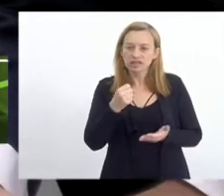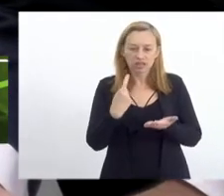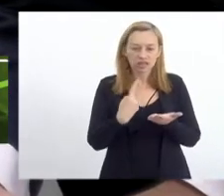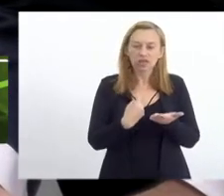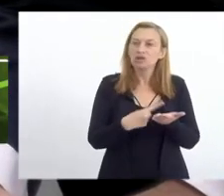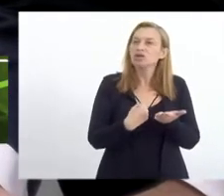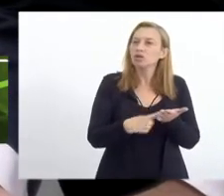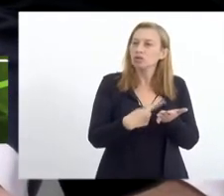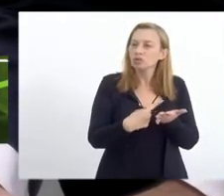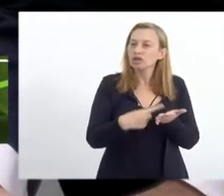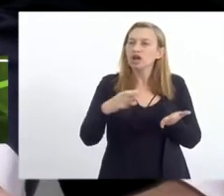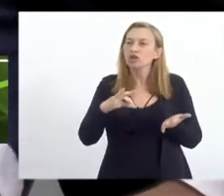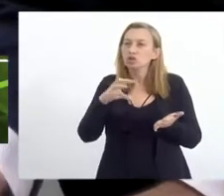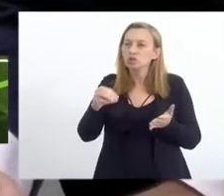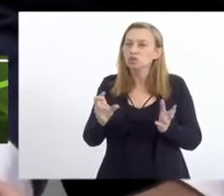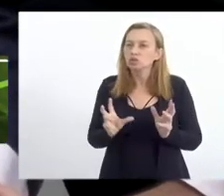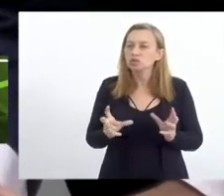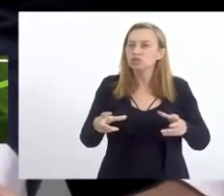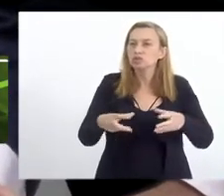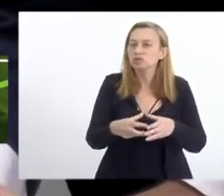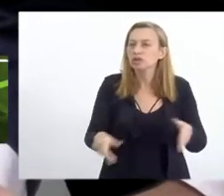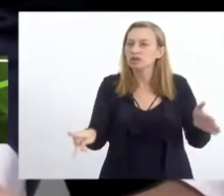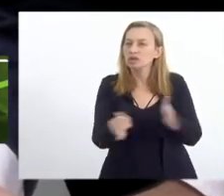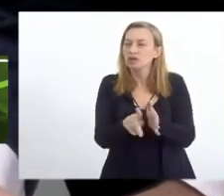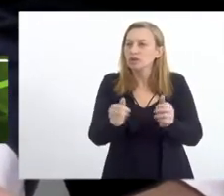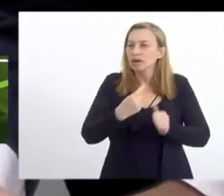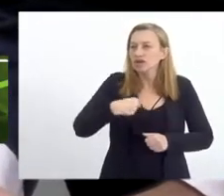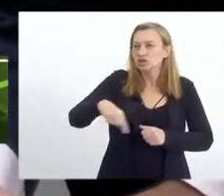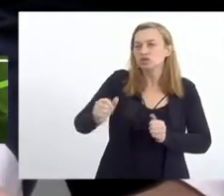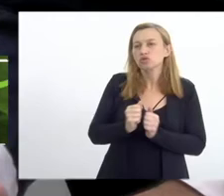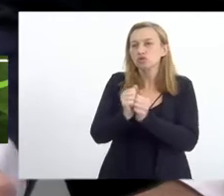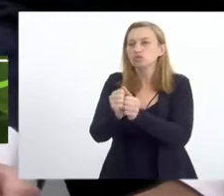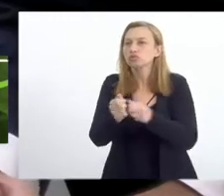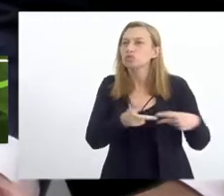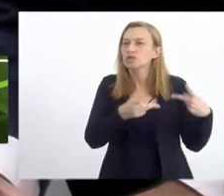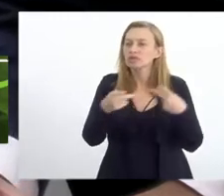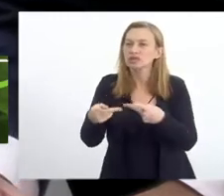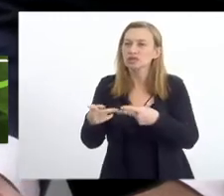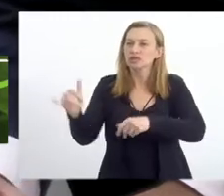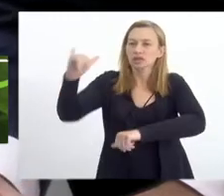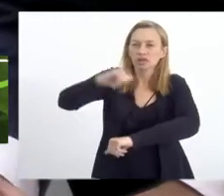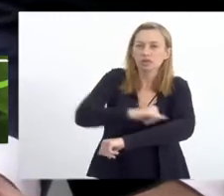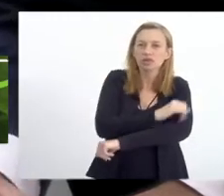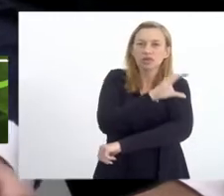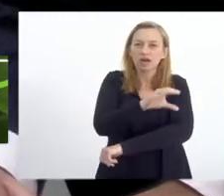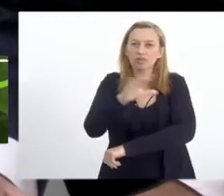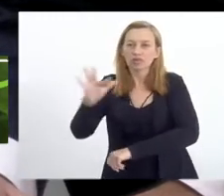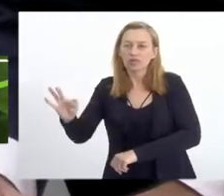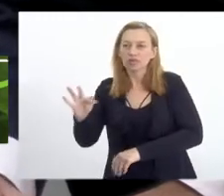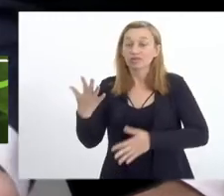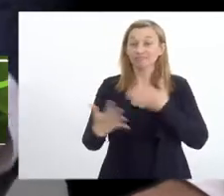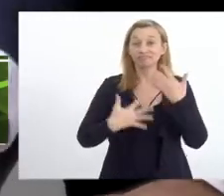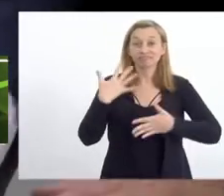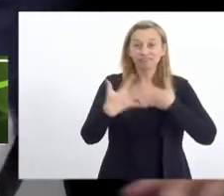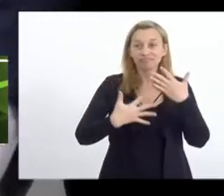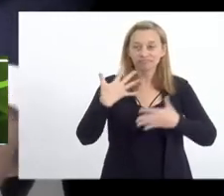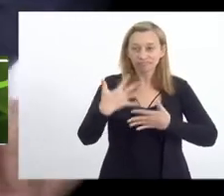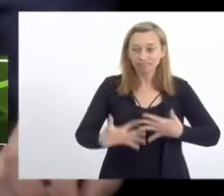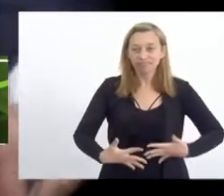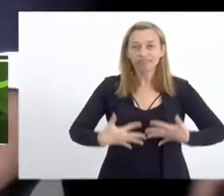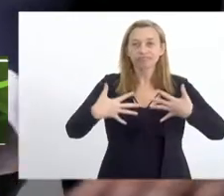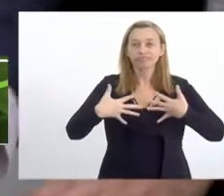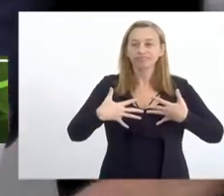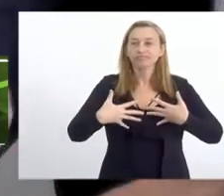convidar todos os membros da comissão para irmos juntos fazer uma visita no aeroporto de Cabo Frio, tá? É com grande satisfação, eu digo